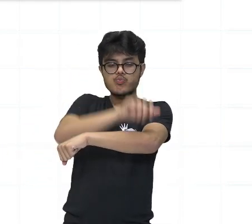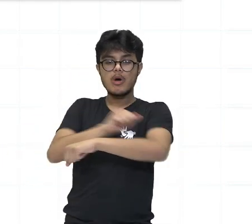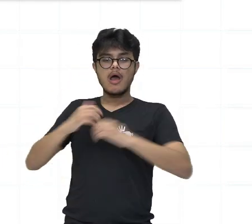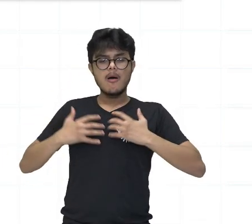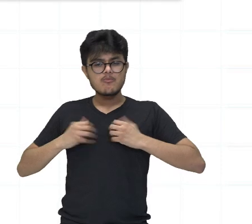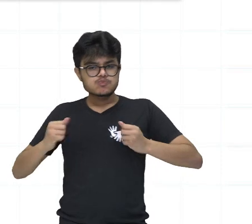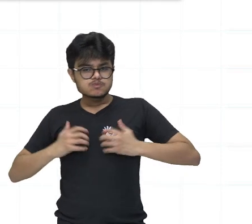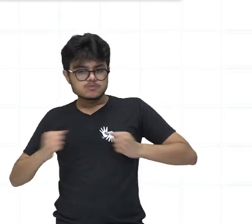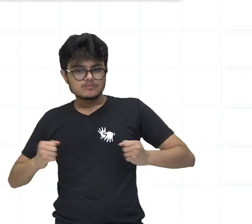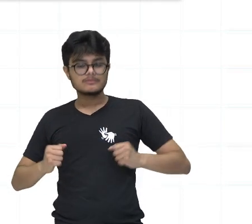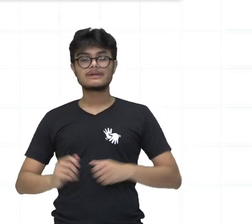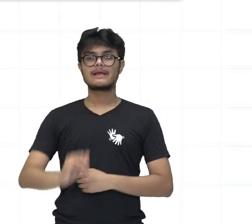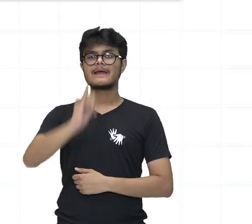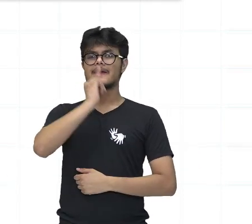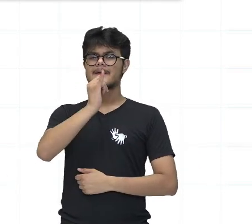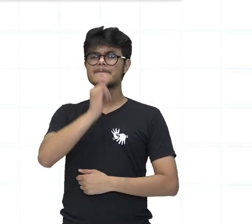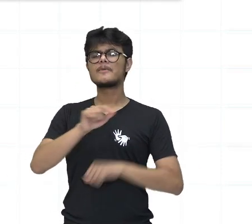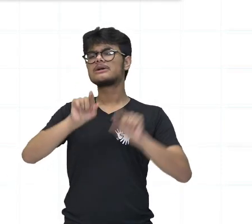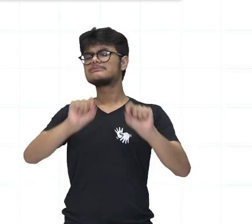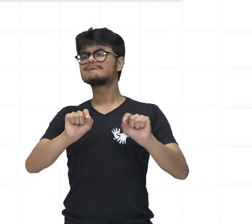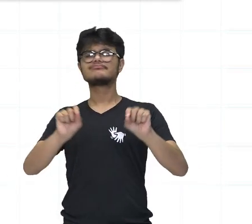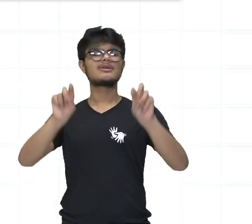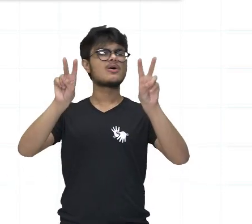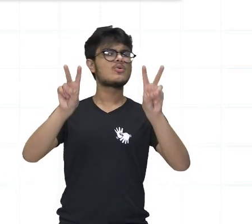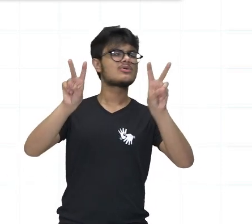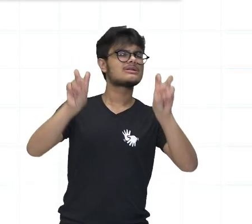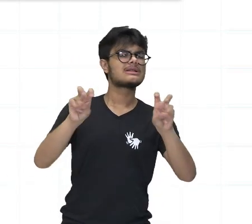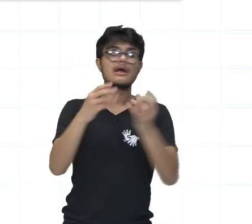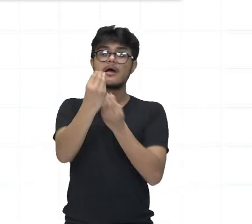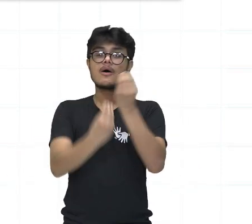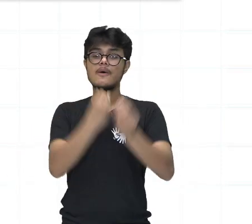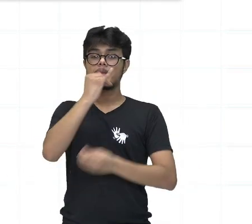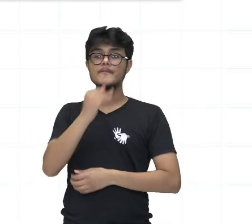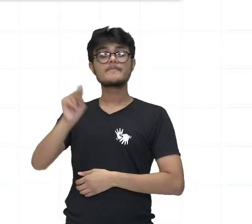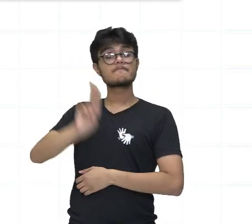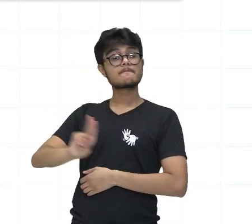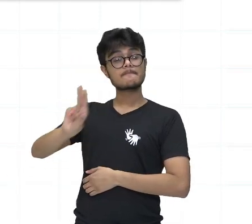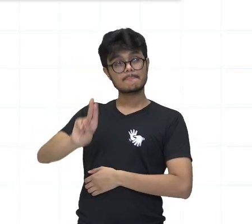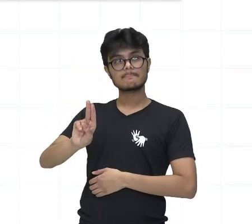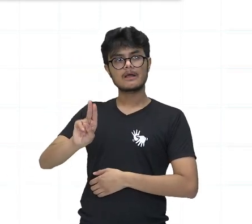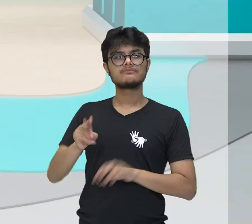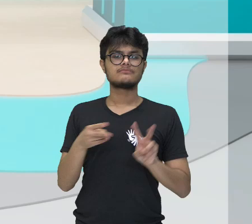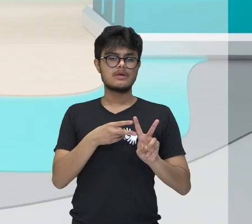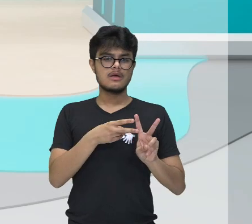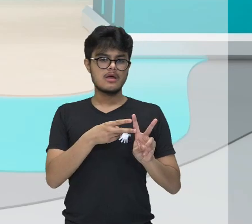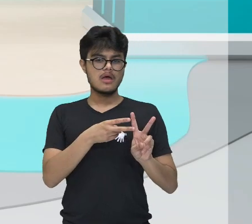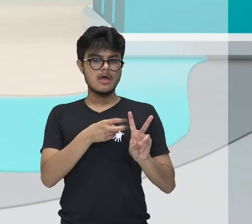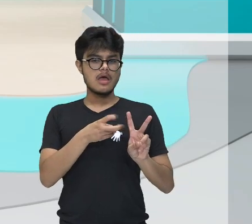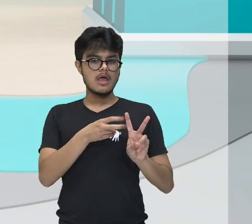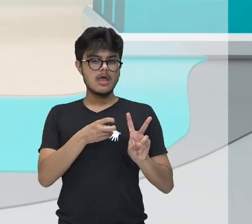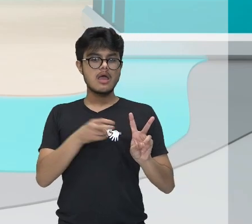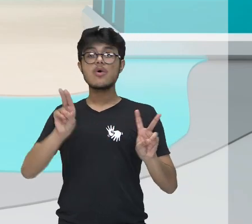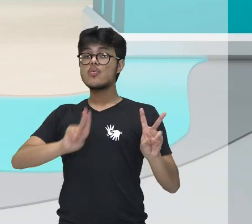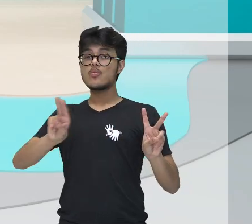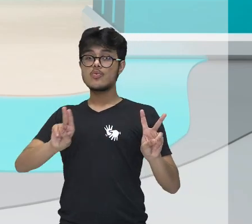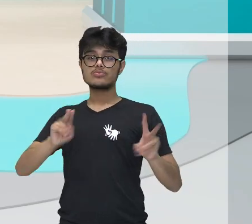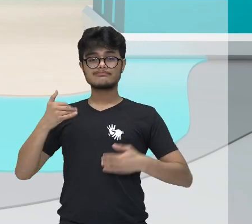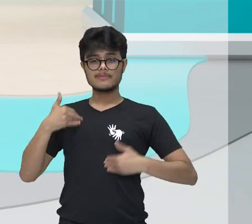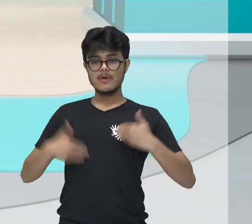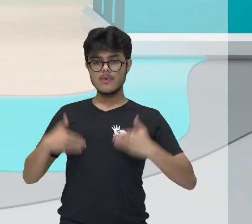a pintura indígena, eles utilizam também a pintura corporal, eles